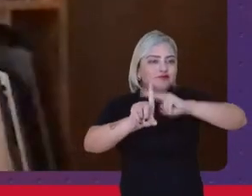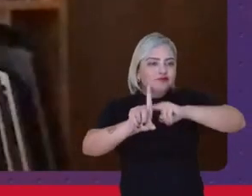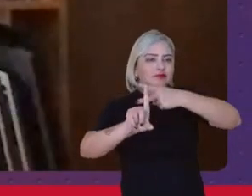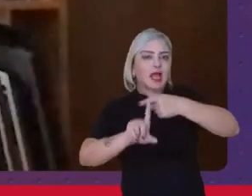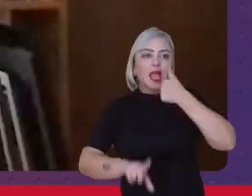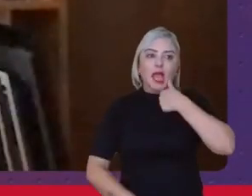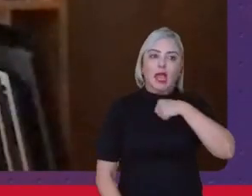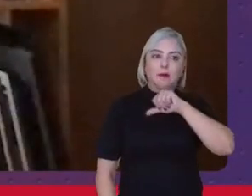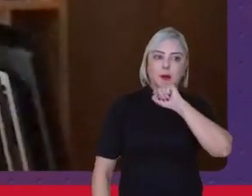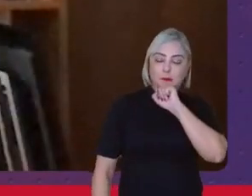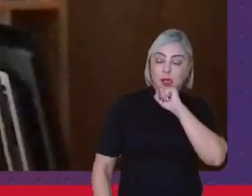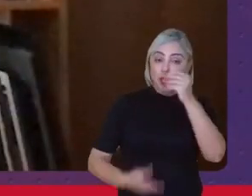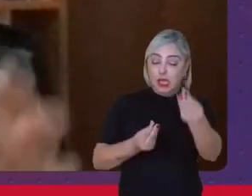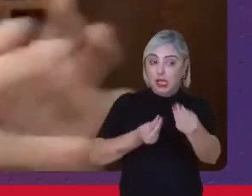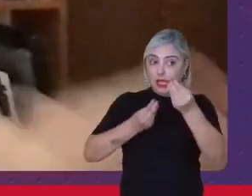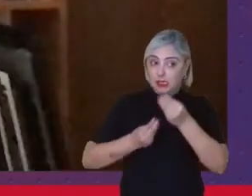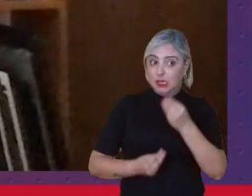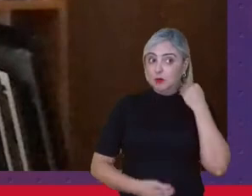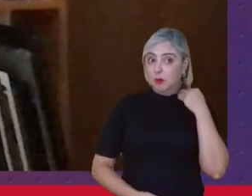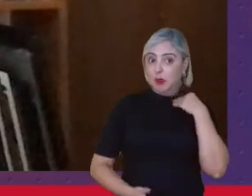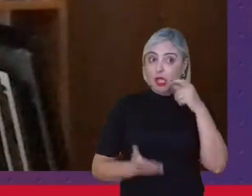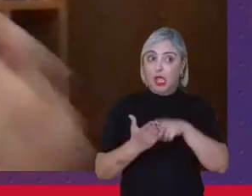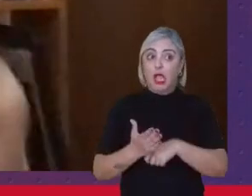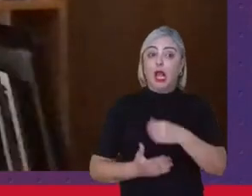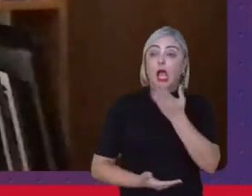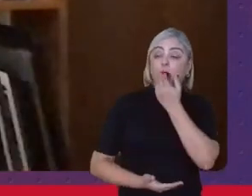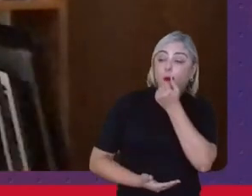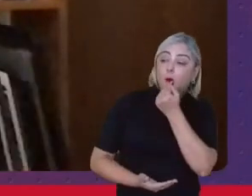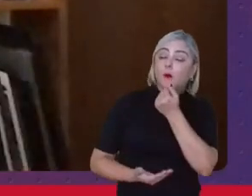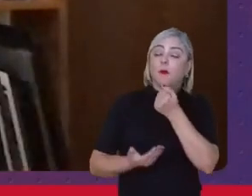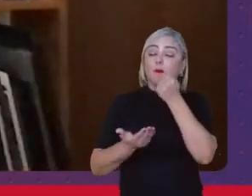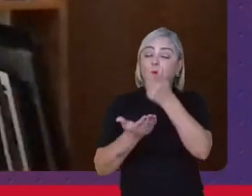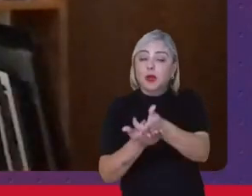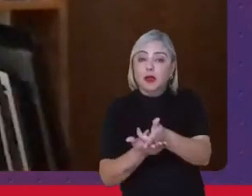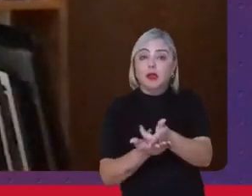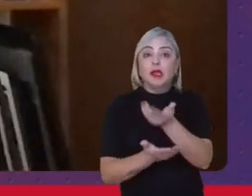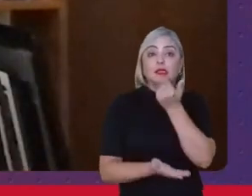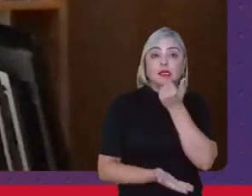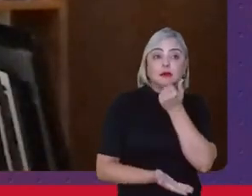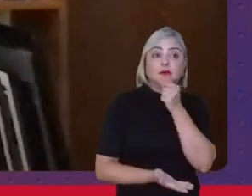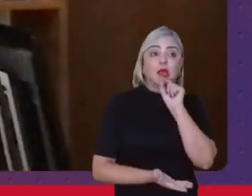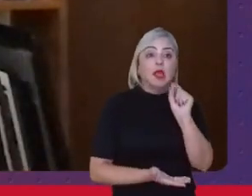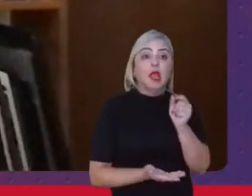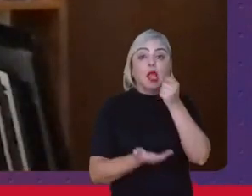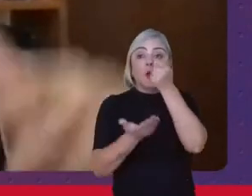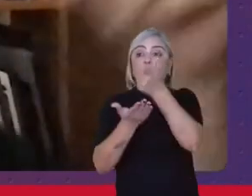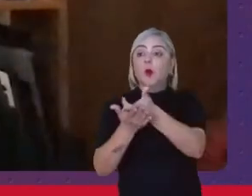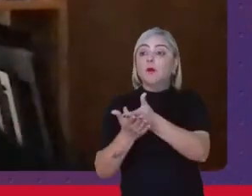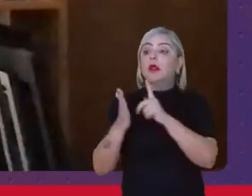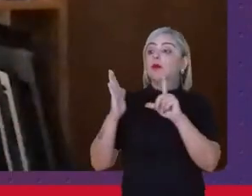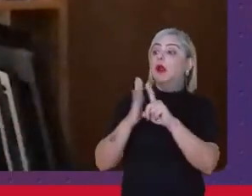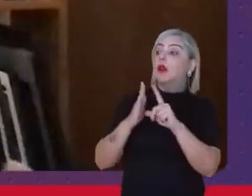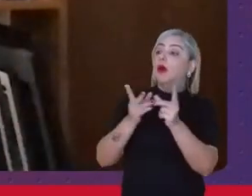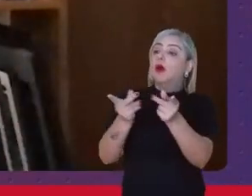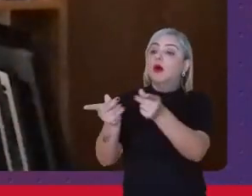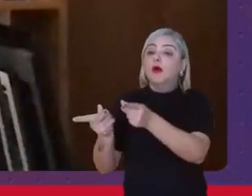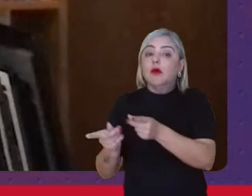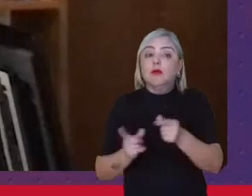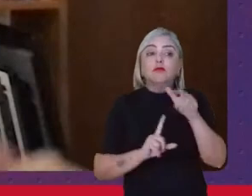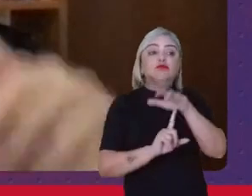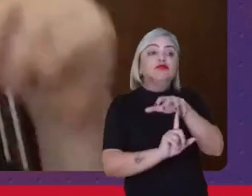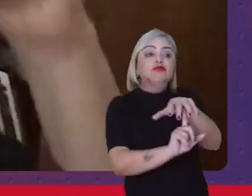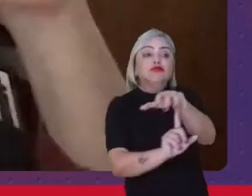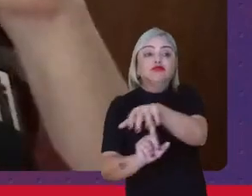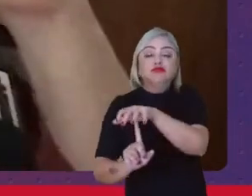a mãe, né, quando recebe esse dinheiro, ela compra alimento. Esse alimento é comprado numa mercearia, numa venda,